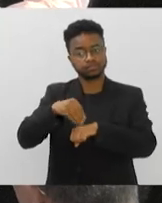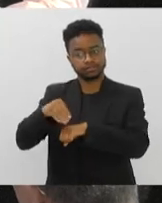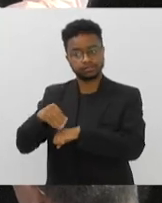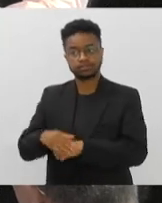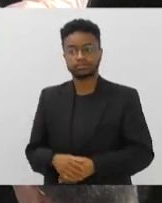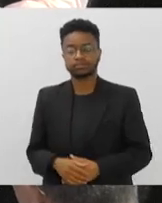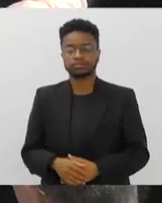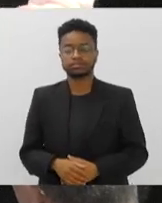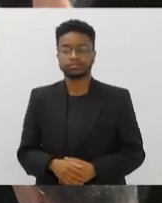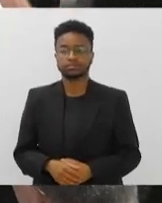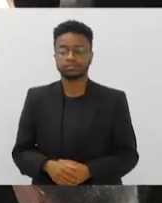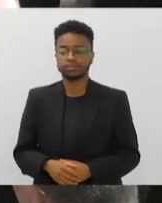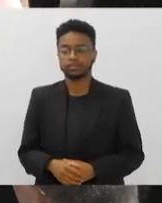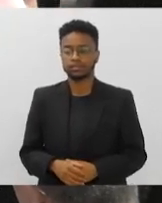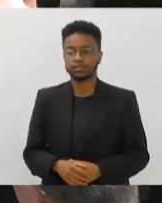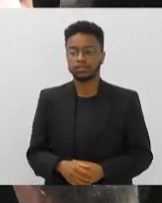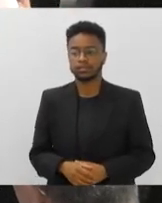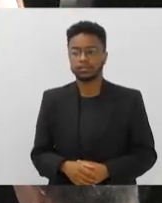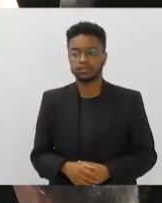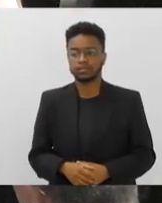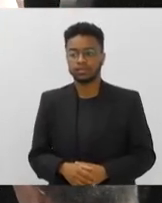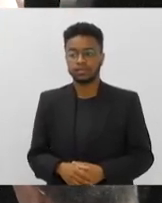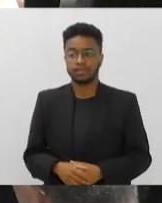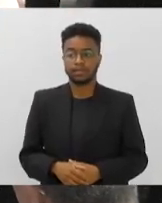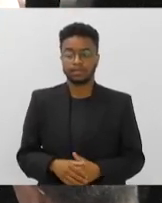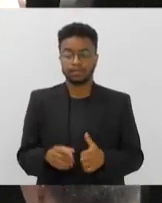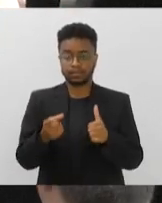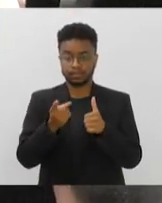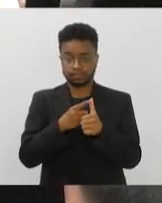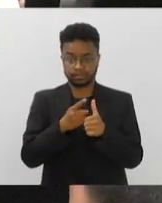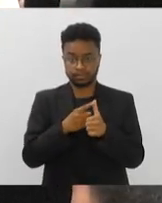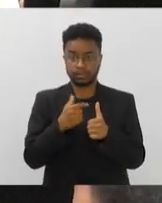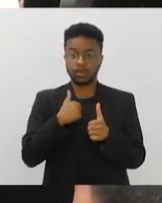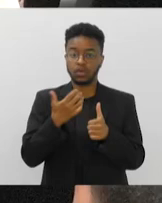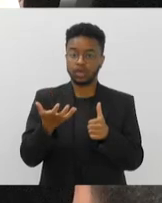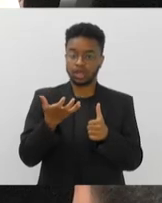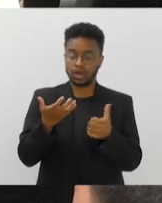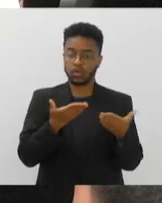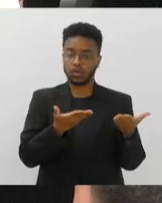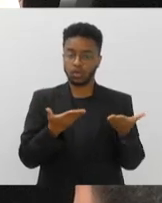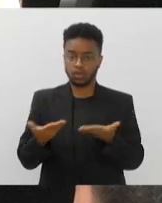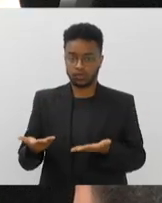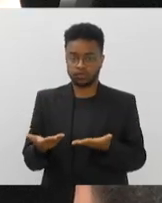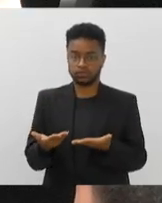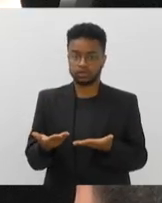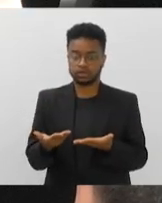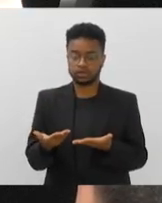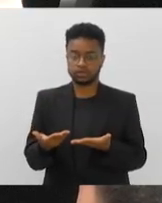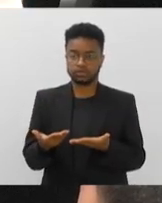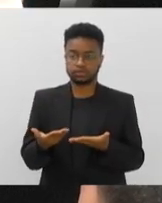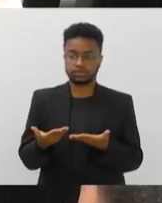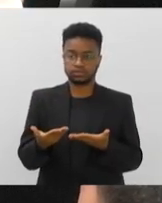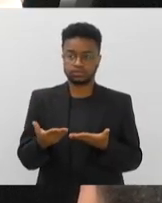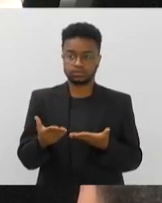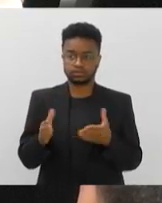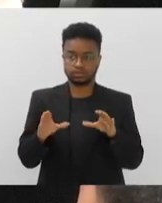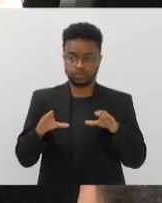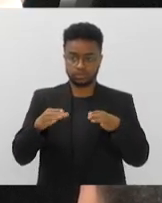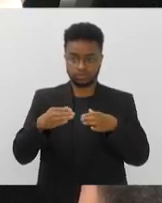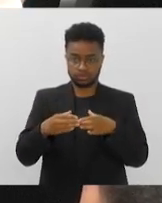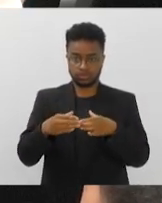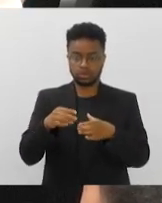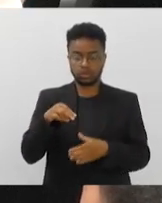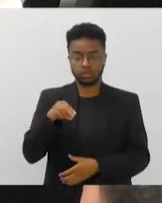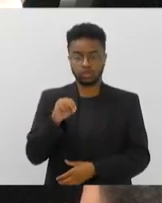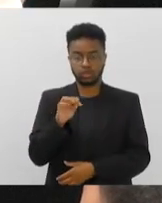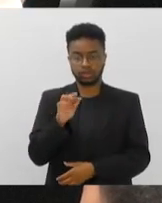também Dr Sérgio eh primeiro lugar né Eu queria convidar né o o a classe dos do dos notários